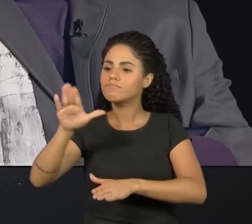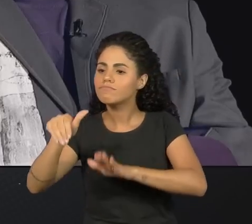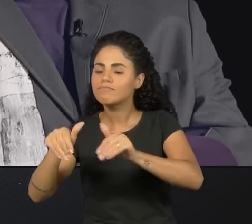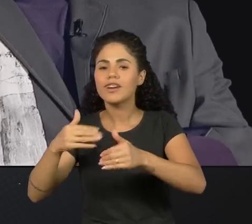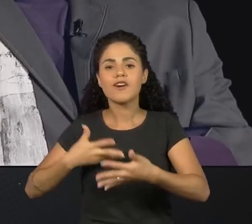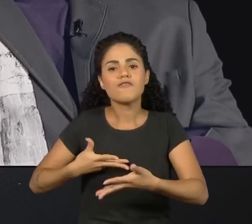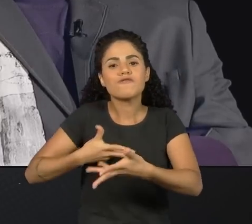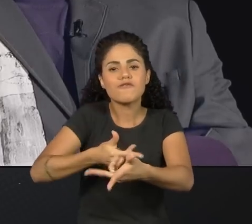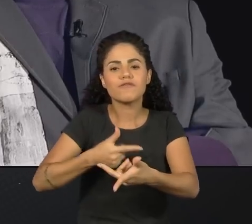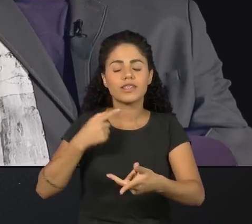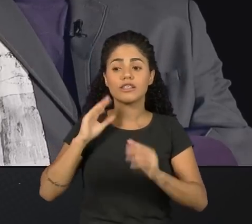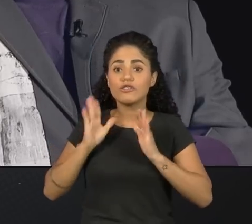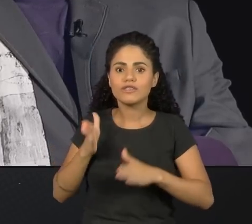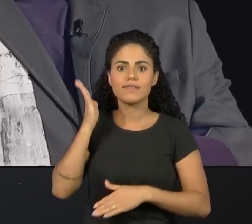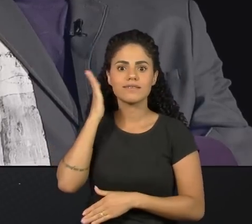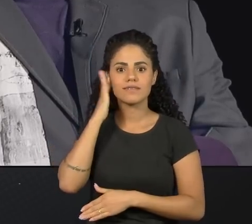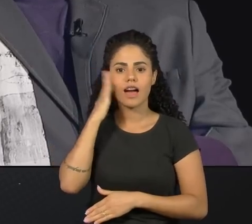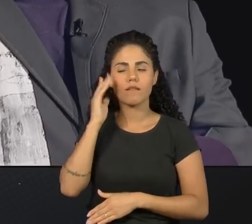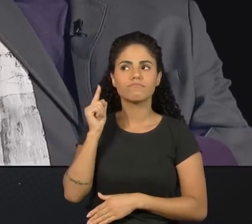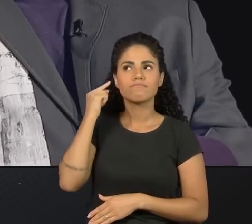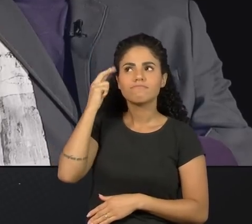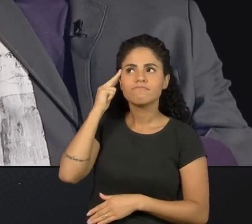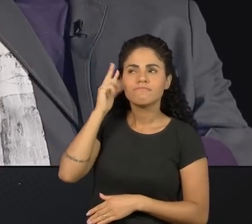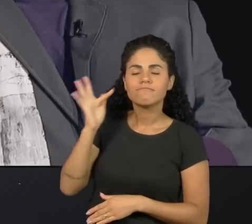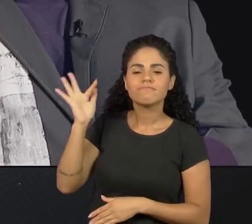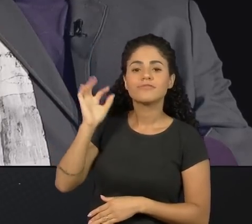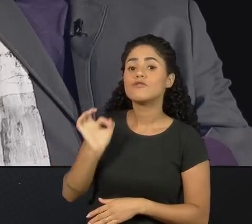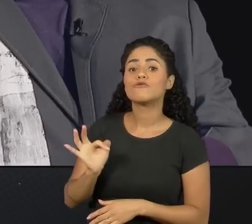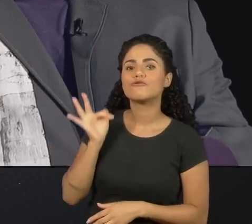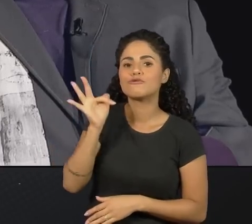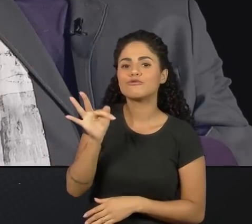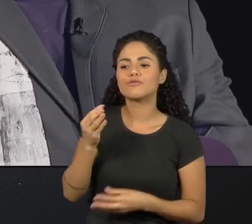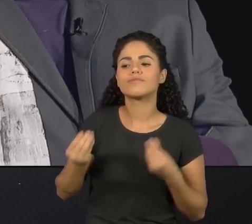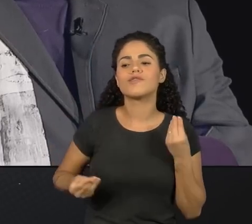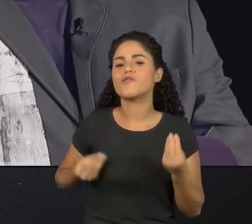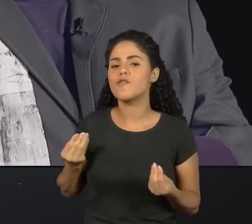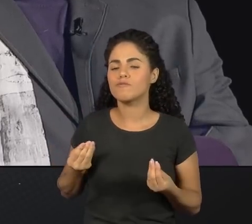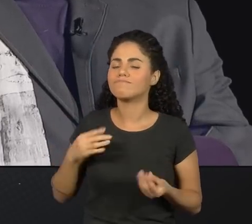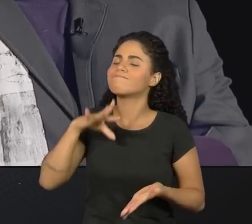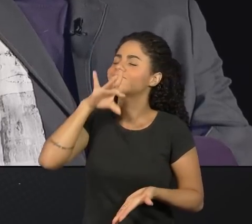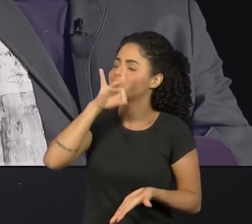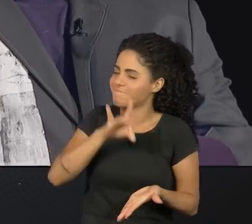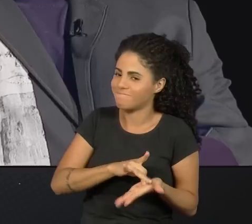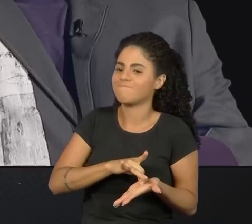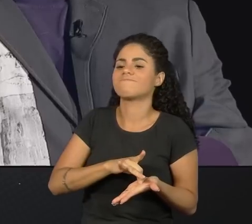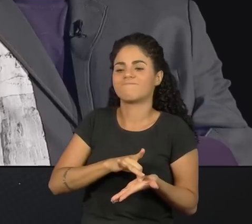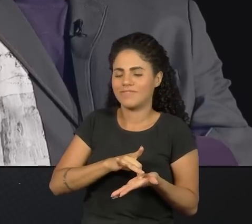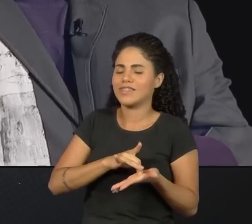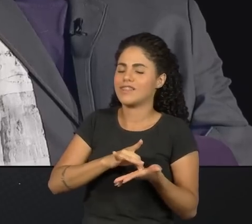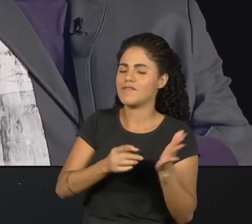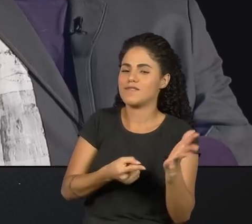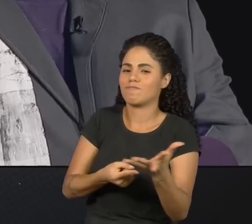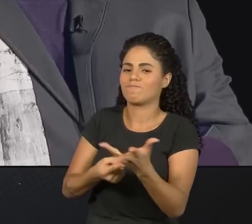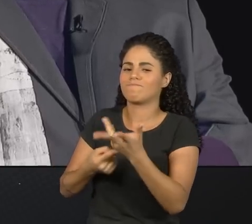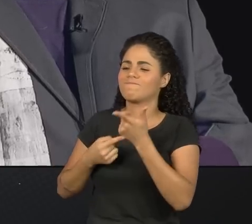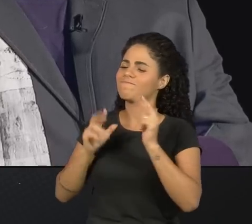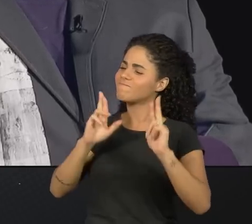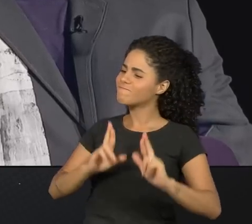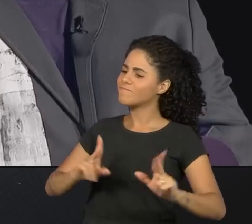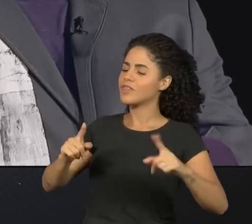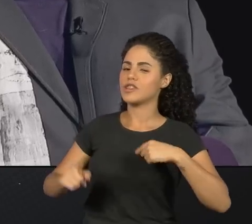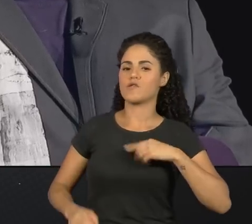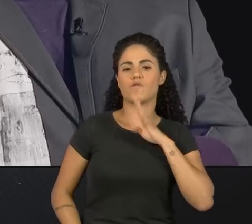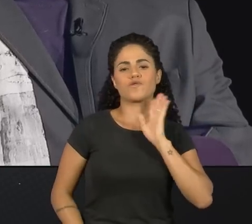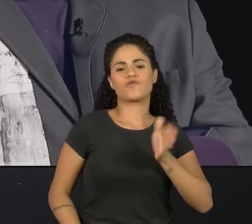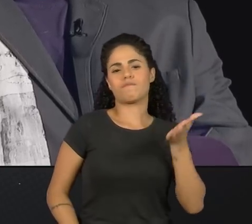já com o olho num resultado revolucionário. Então é realmente um artista diferente de todos os outros